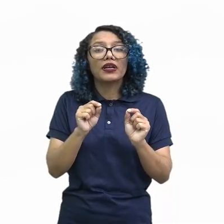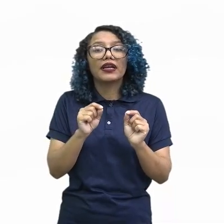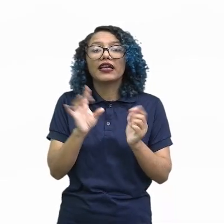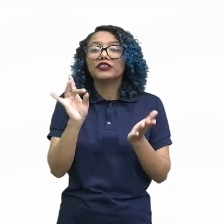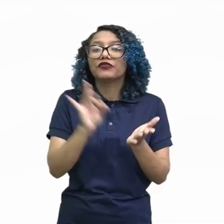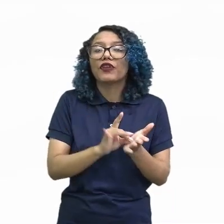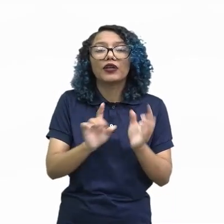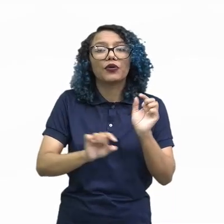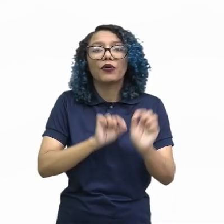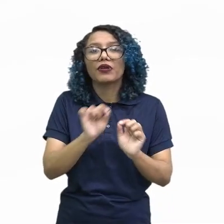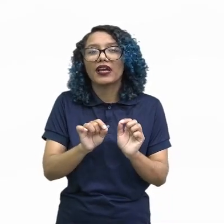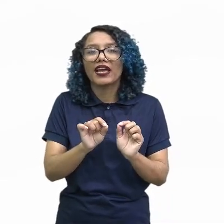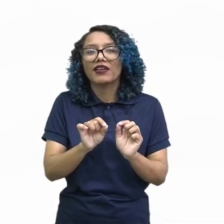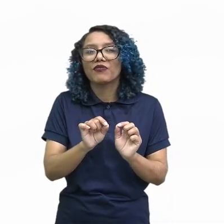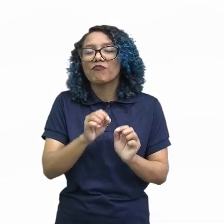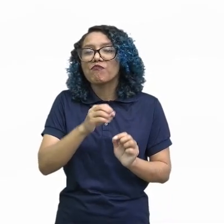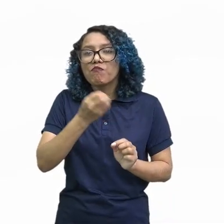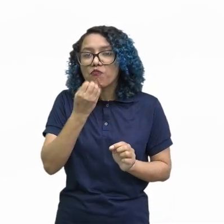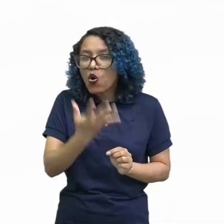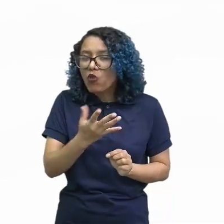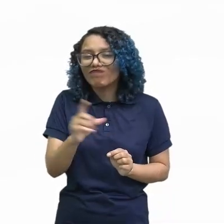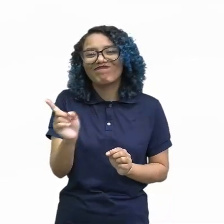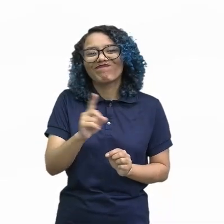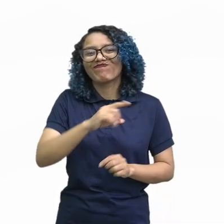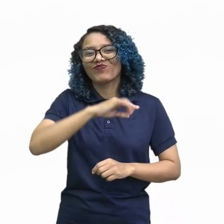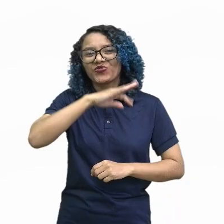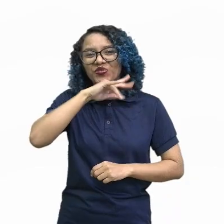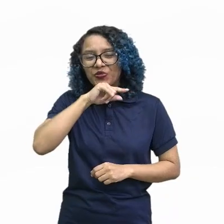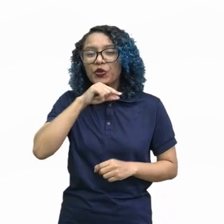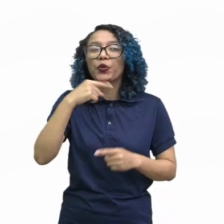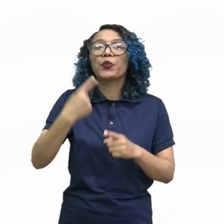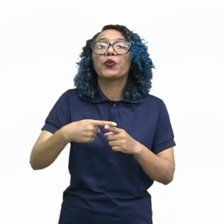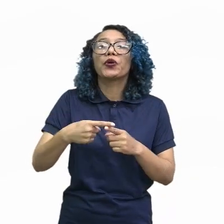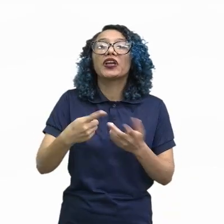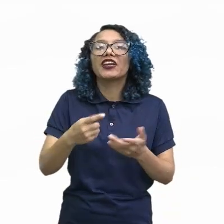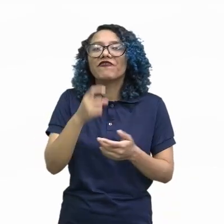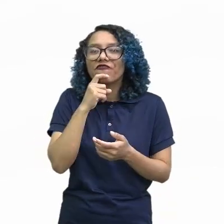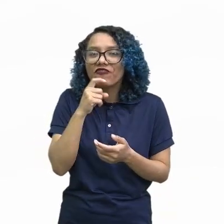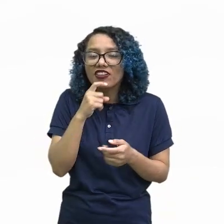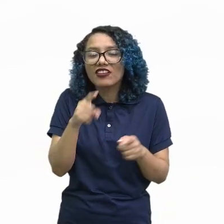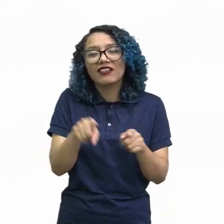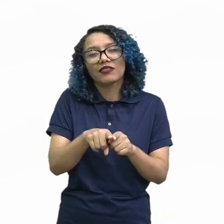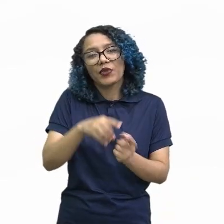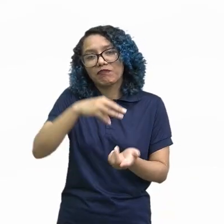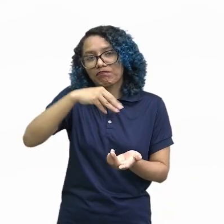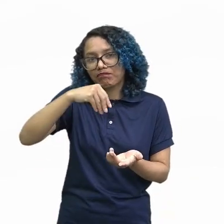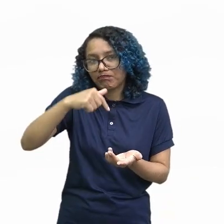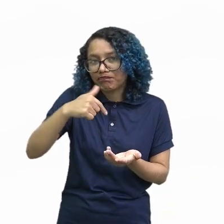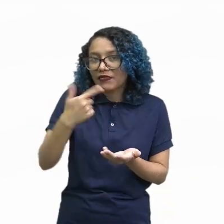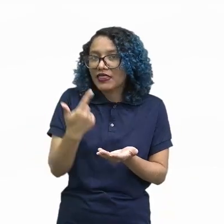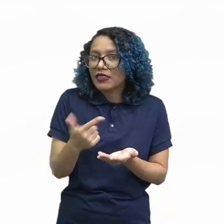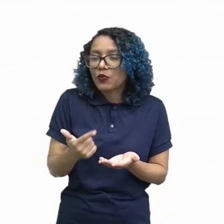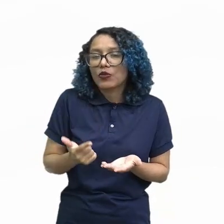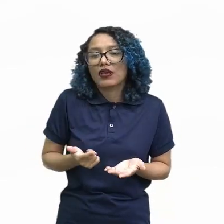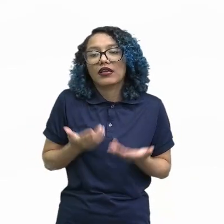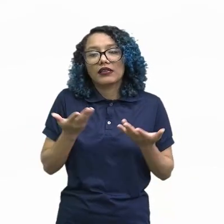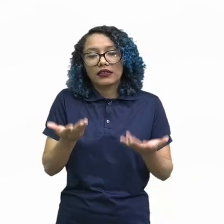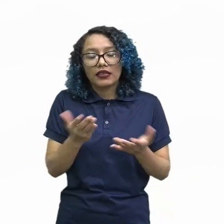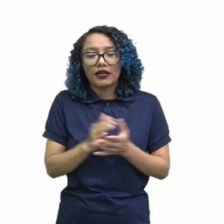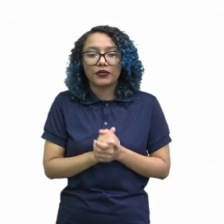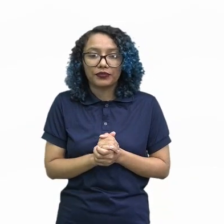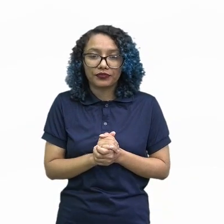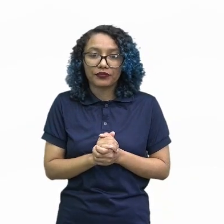Ela estava muito ruim, provavelmente, porque estava fria e sem tempero. Então, observem que o enunciado faz